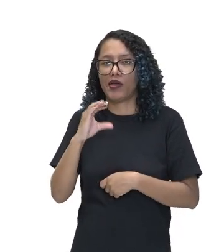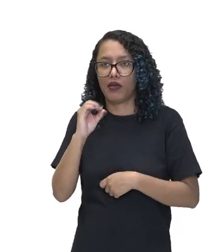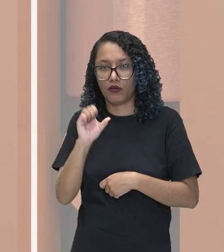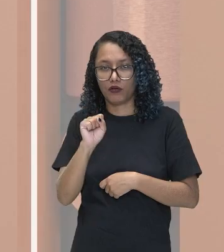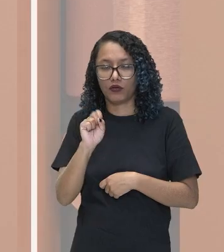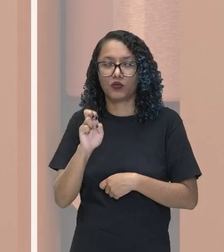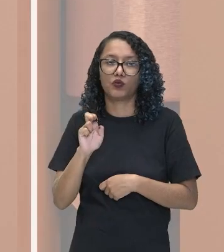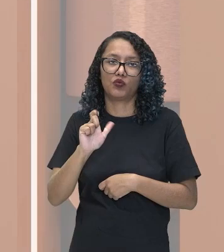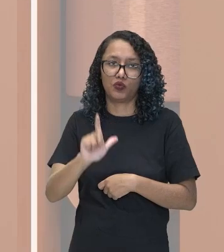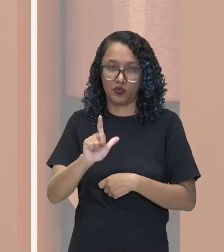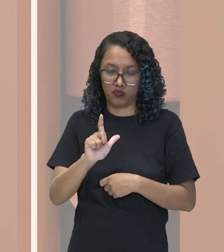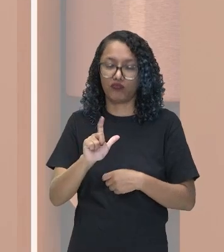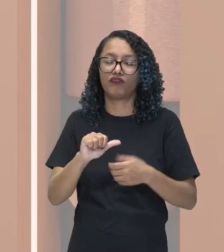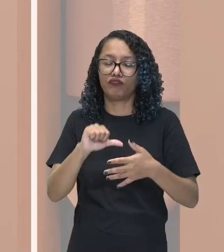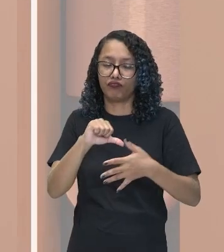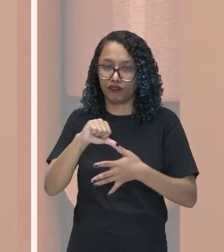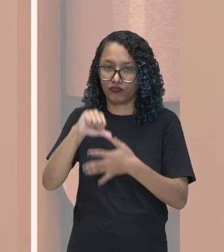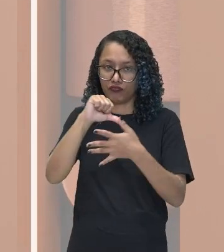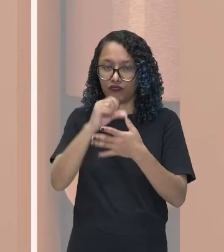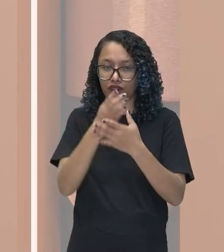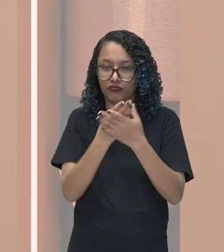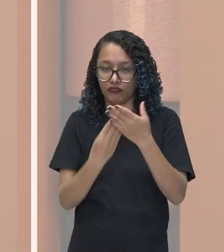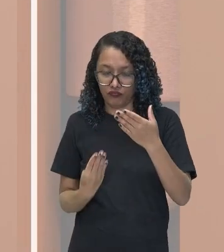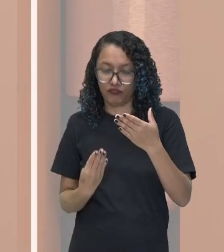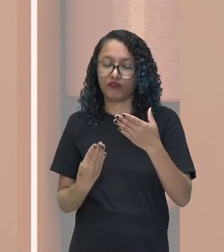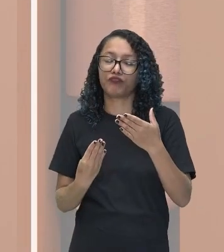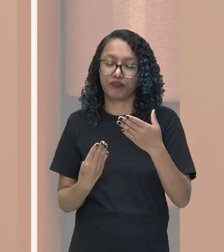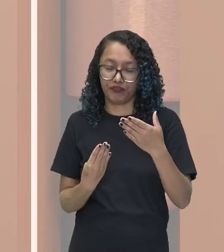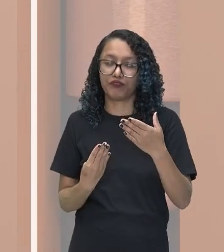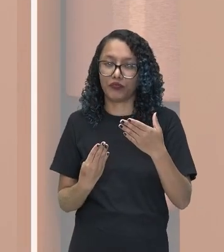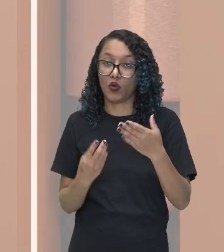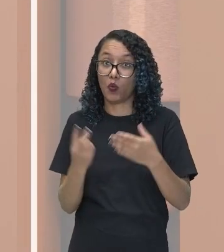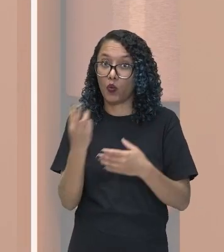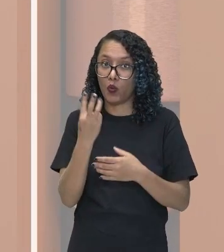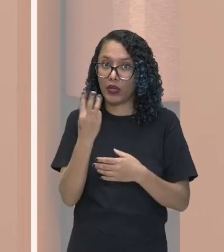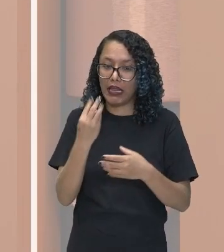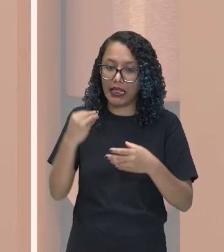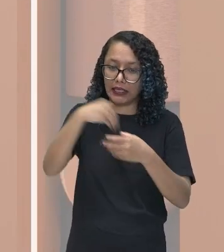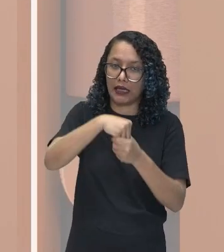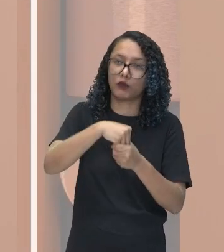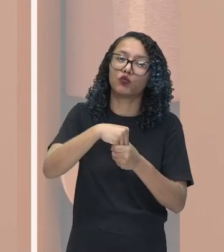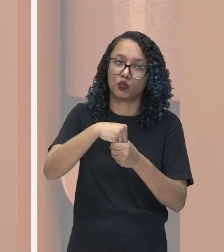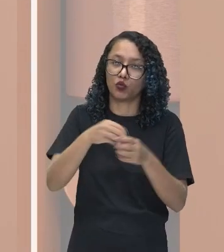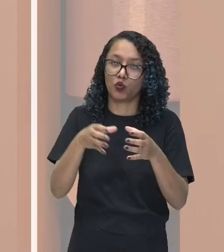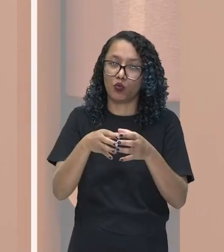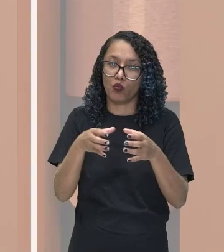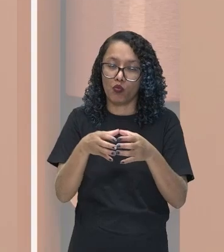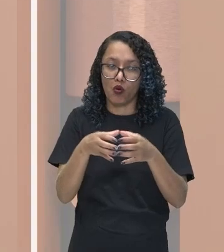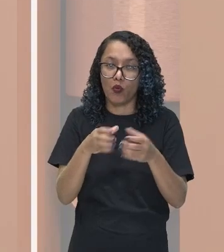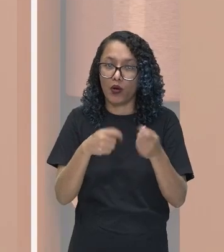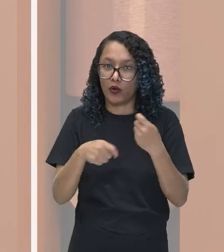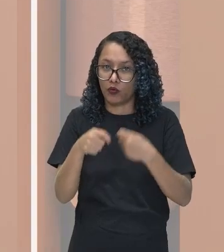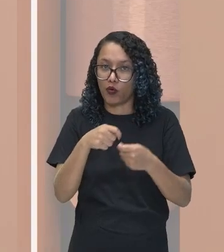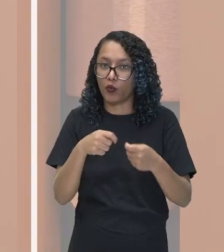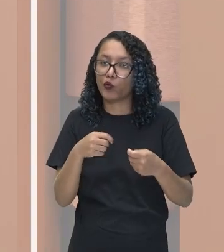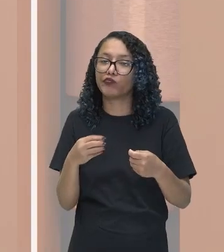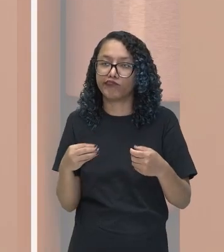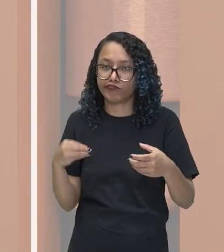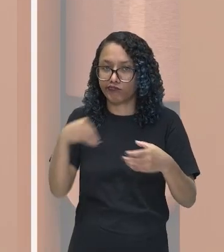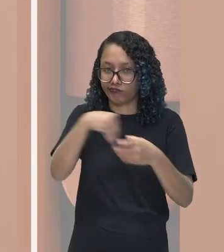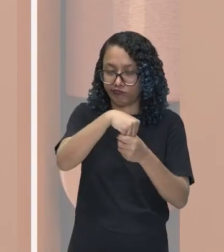faz parte aí da América do Sul. Então, esses países são países membros do